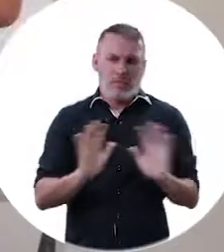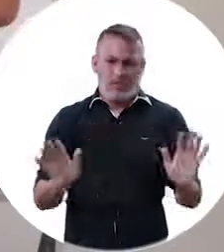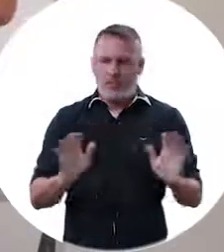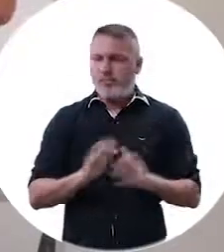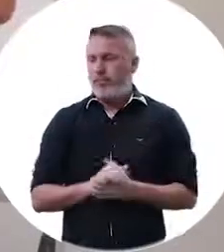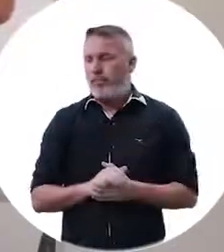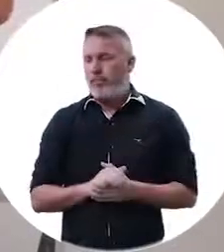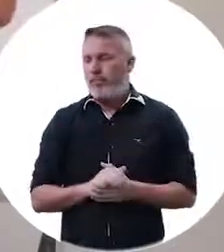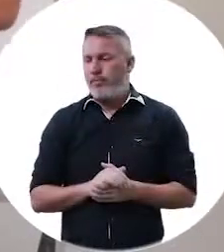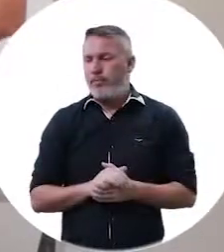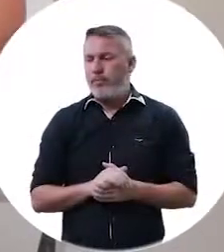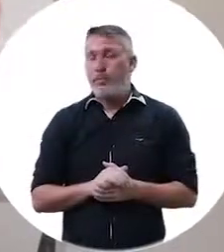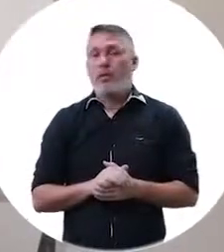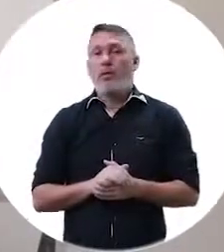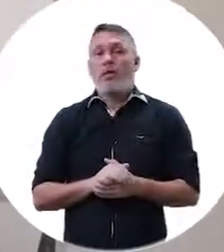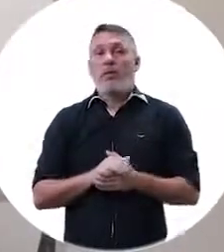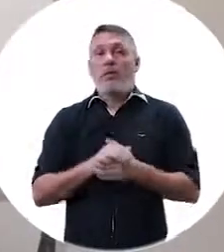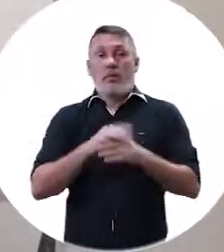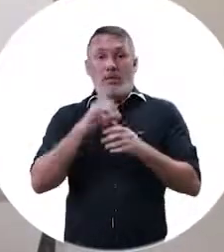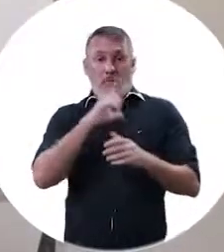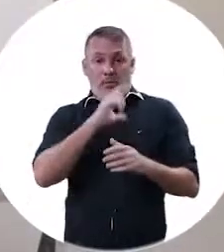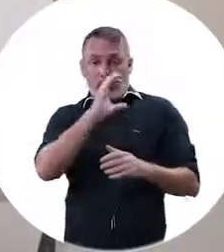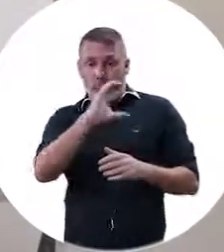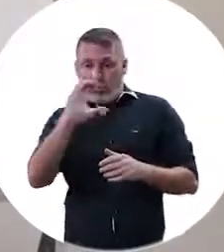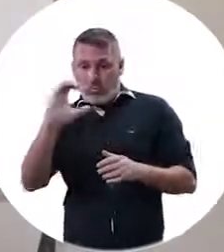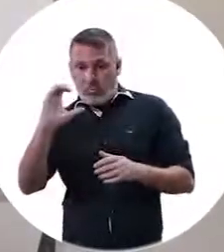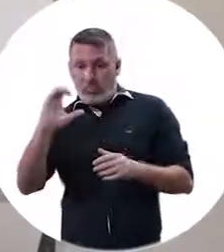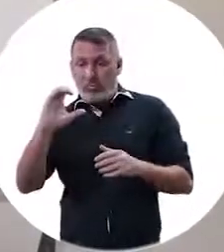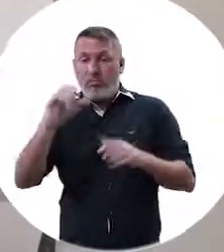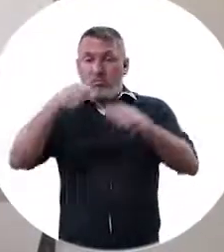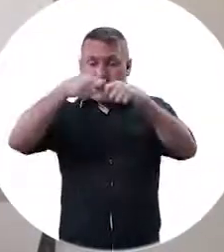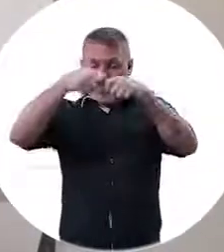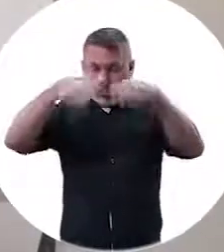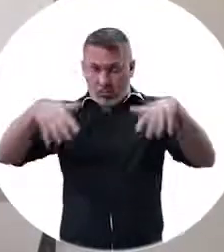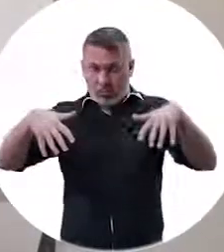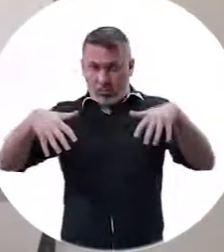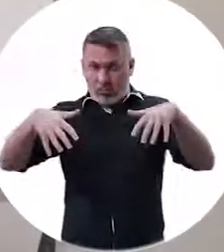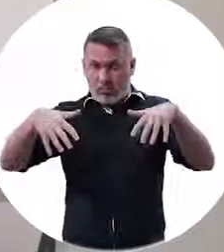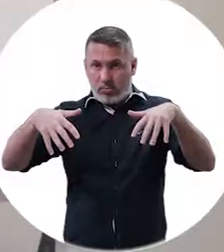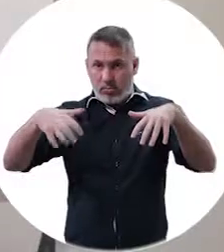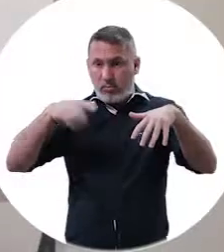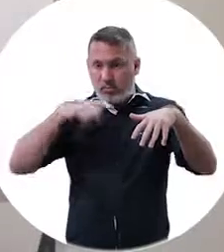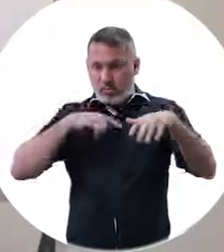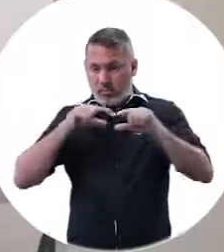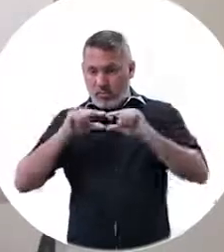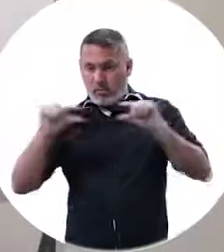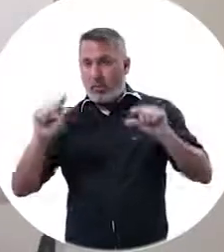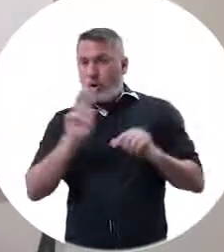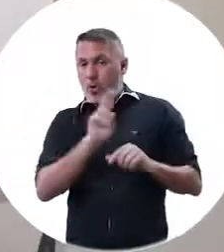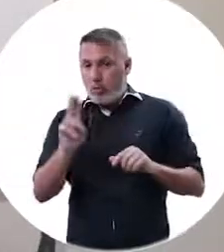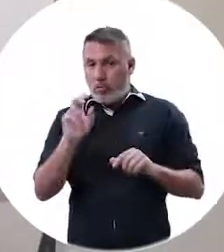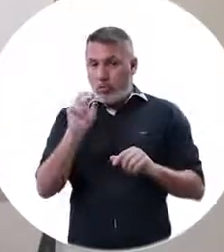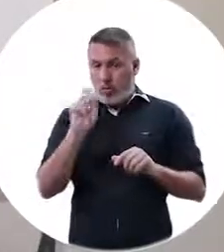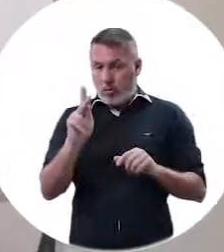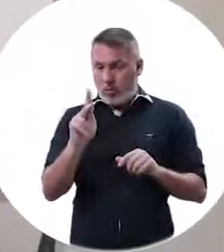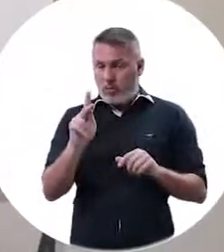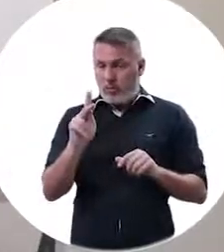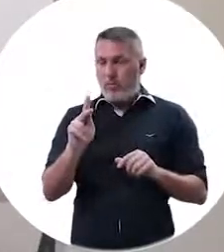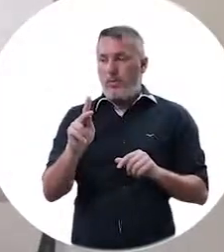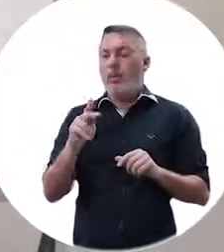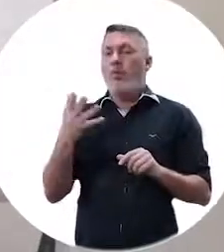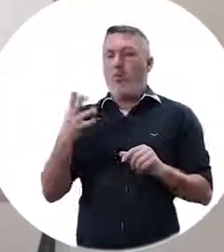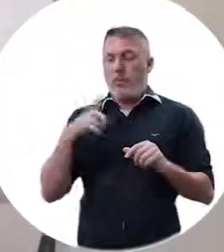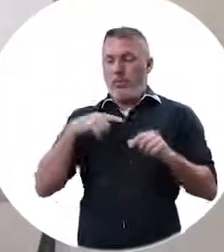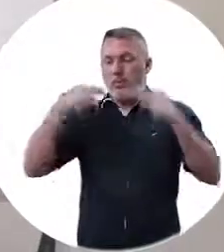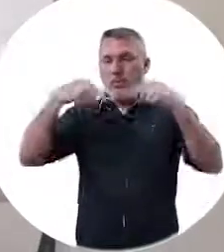detalhe. Ok? Essa é a nomenclatura de hidrocarboneto. Dessa aqui, seleciona a cadeia